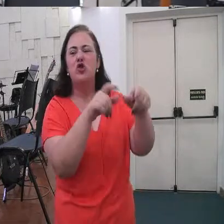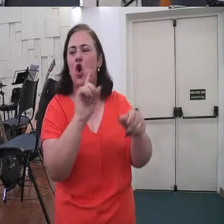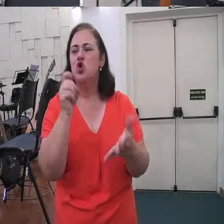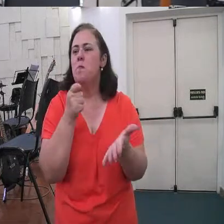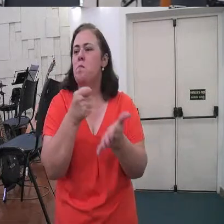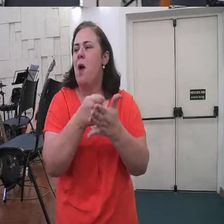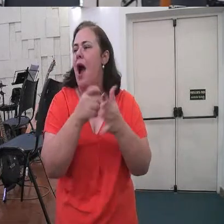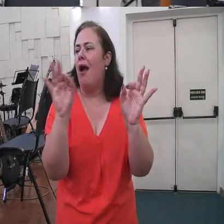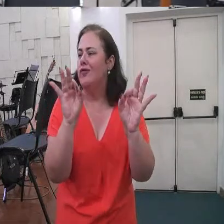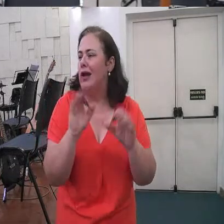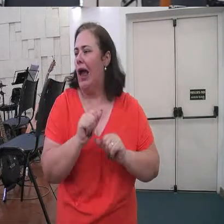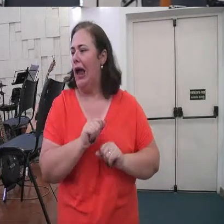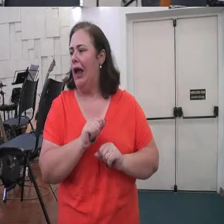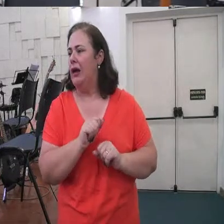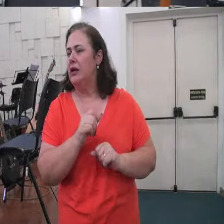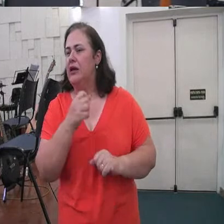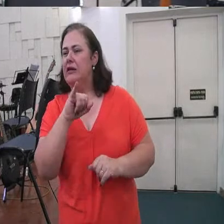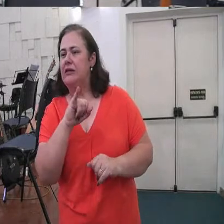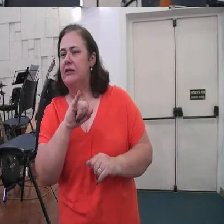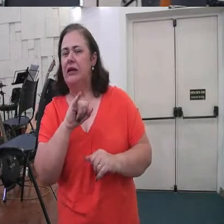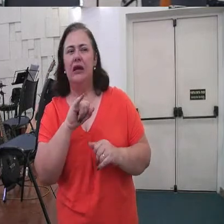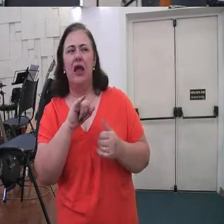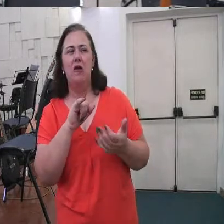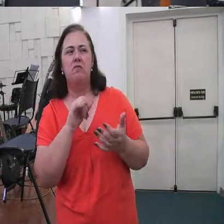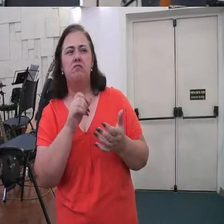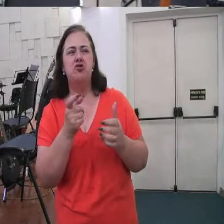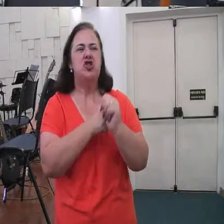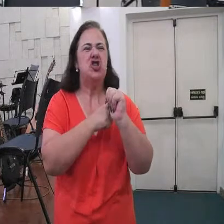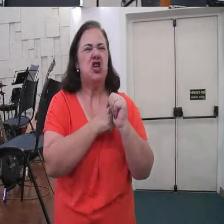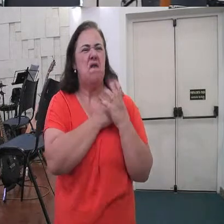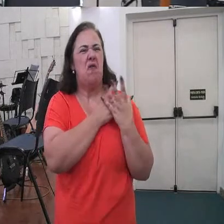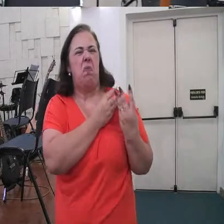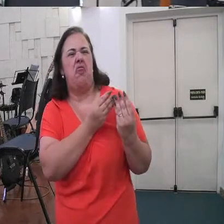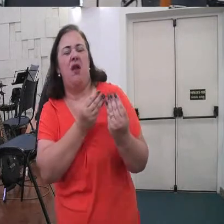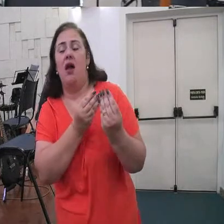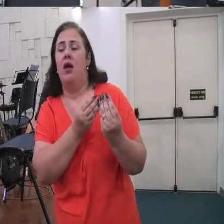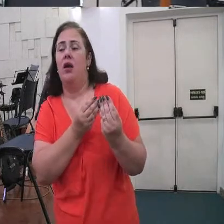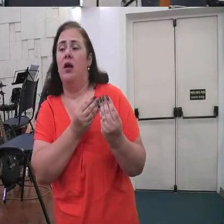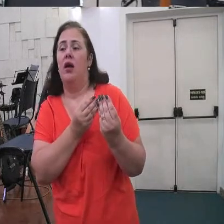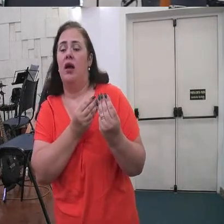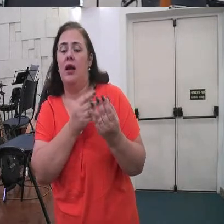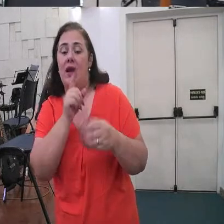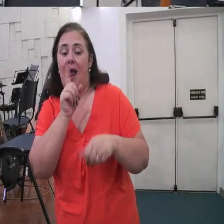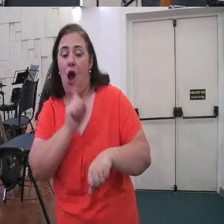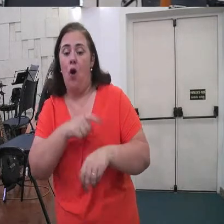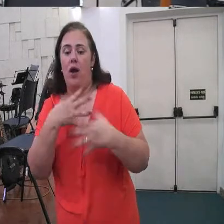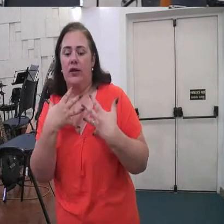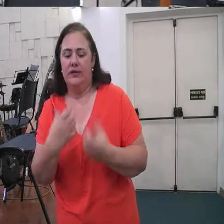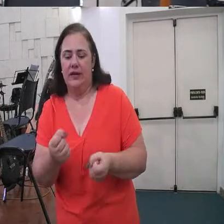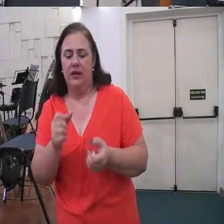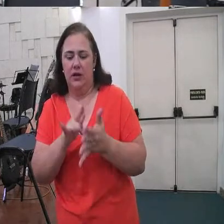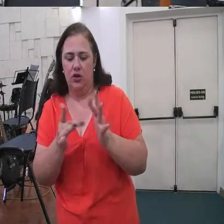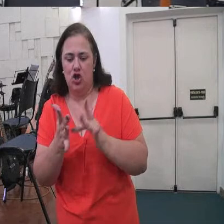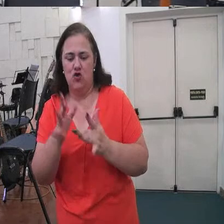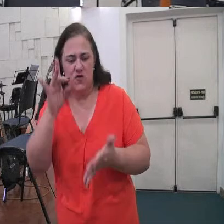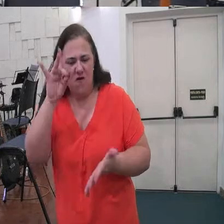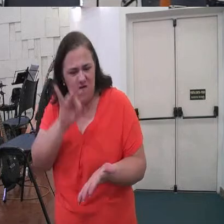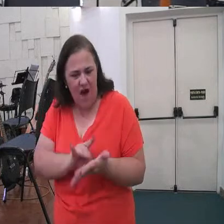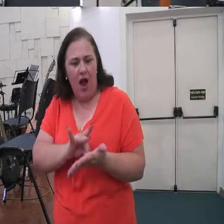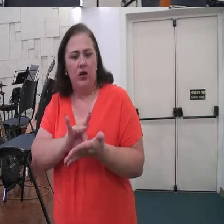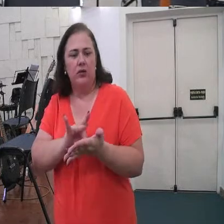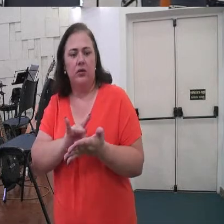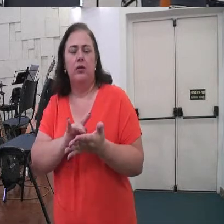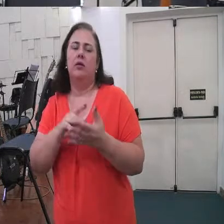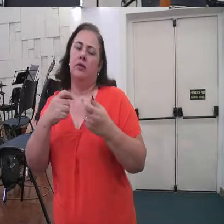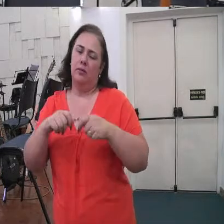nós precisamos ter uma fé que possa ser evidenciada, uma